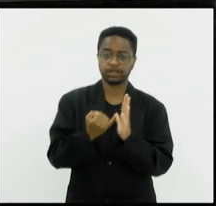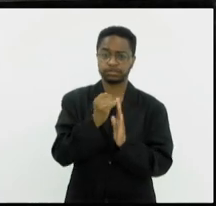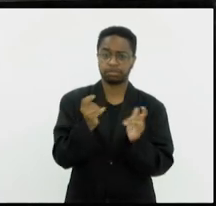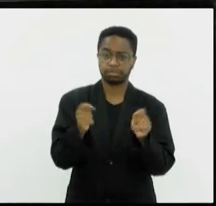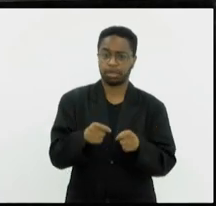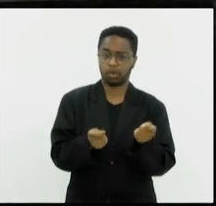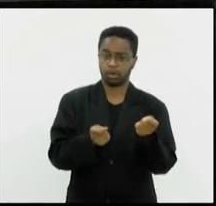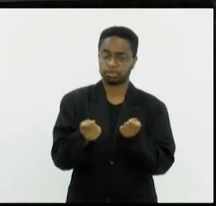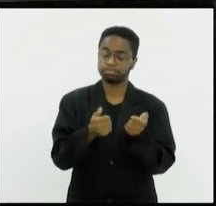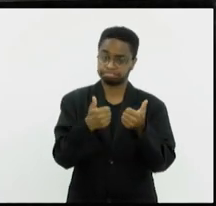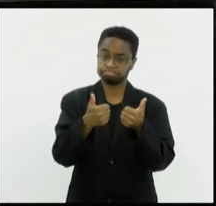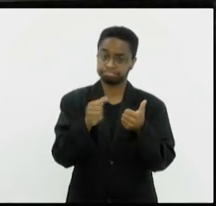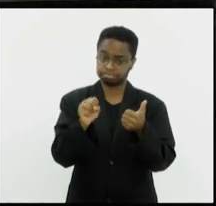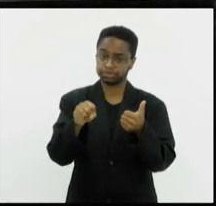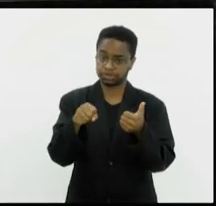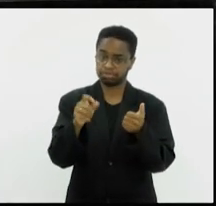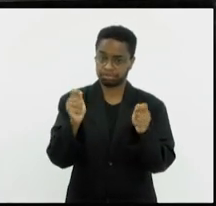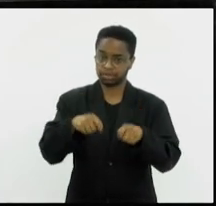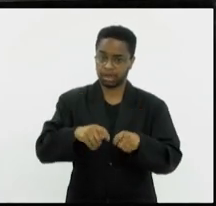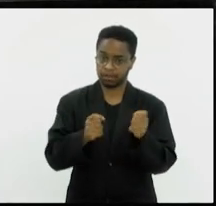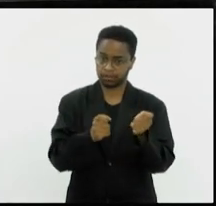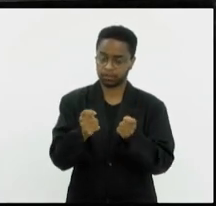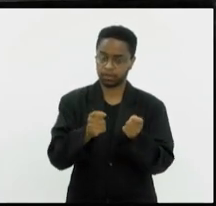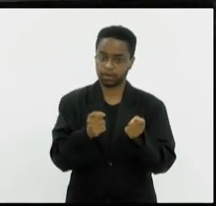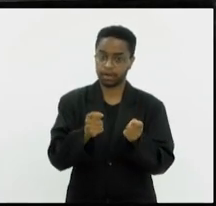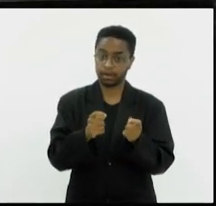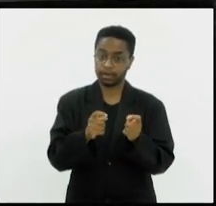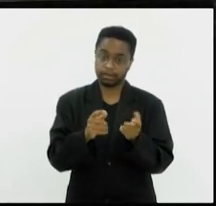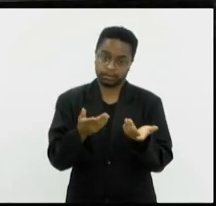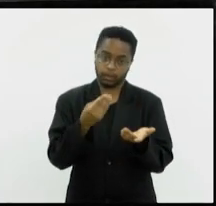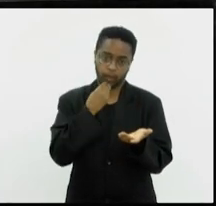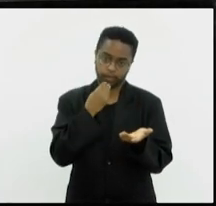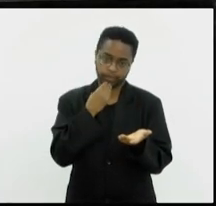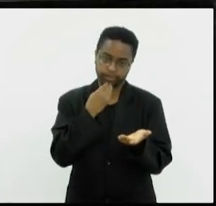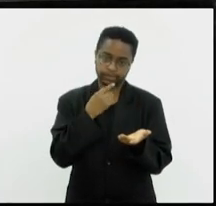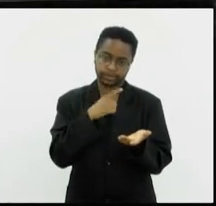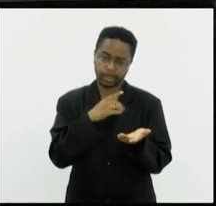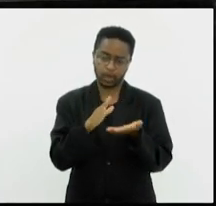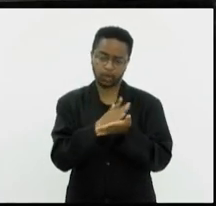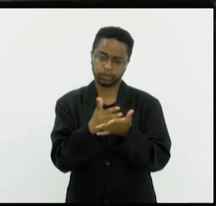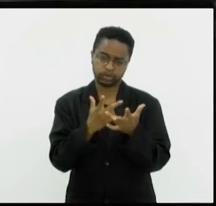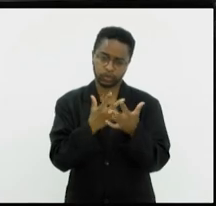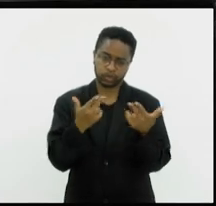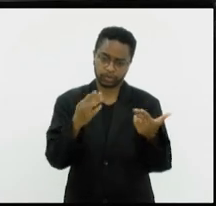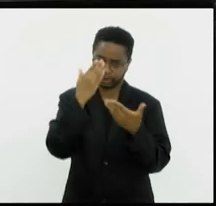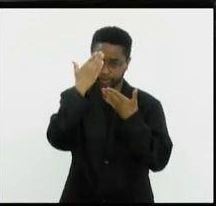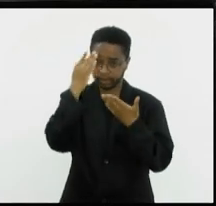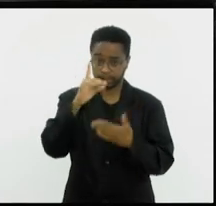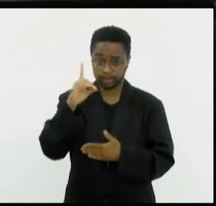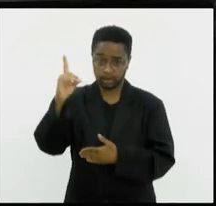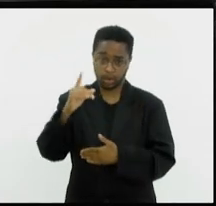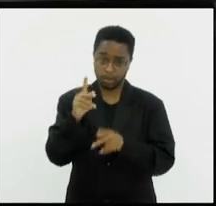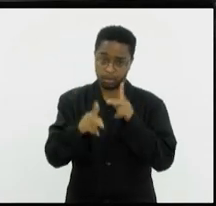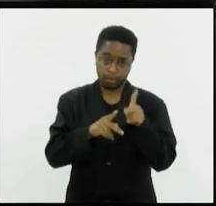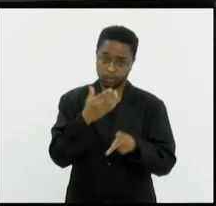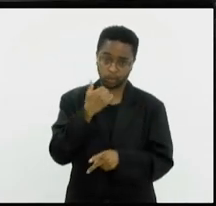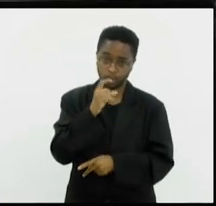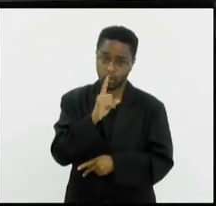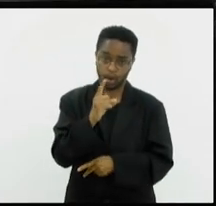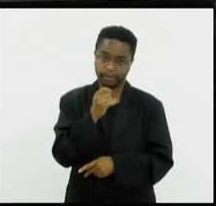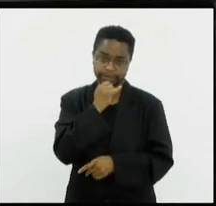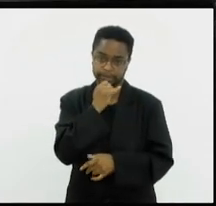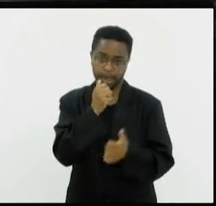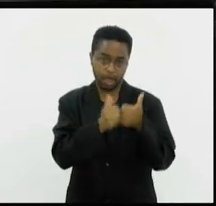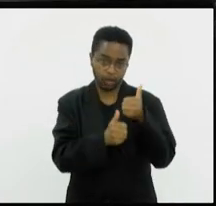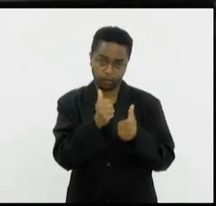controle sim a inflação tá sob o controle tirando evidentemente umas coisas que graças a Deus o povão não come como arroz como